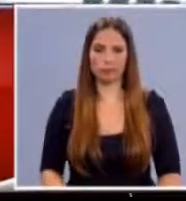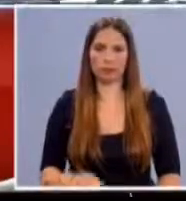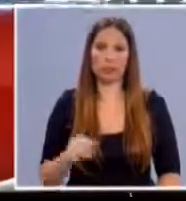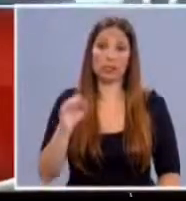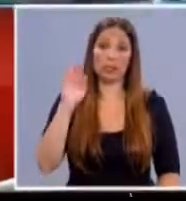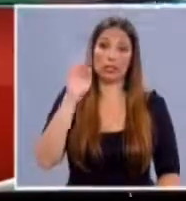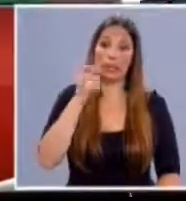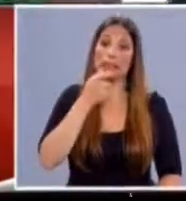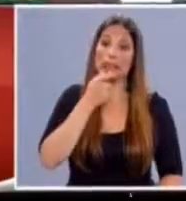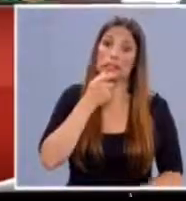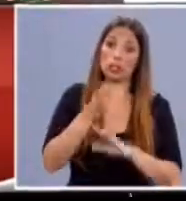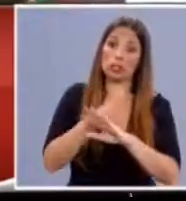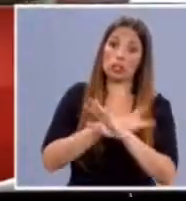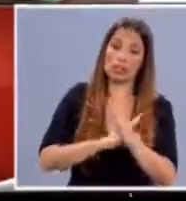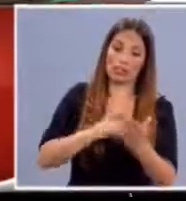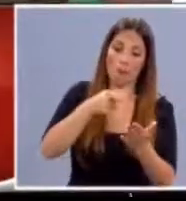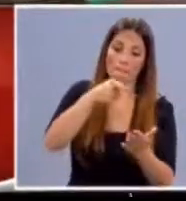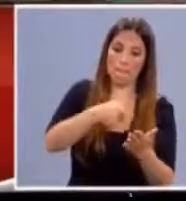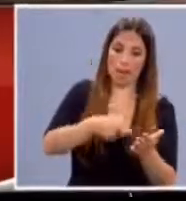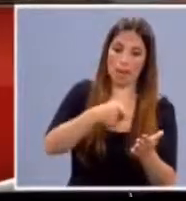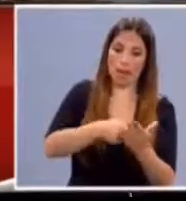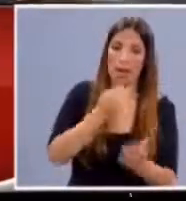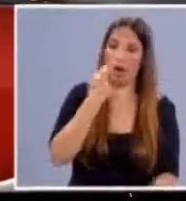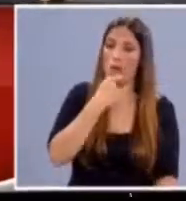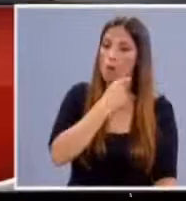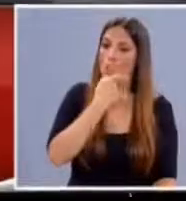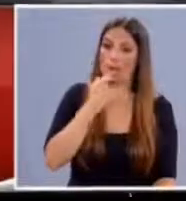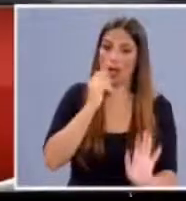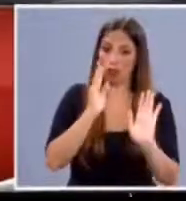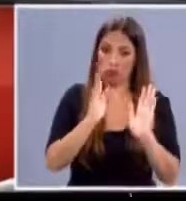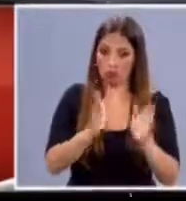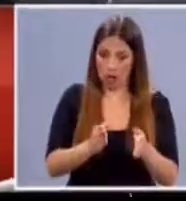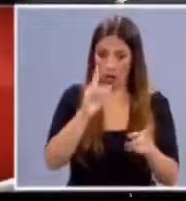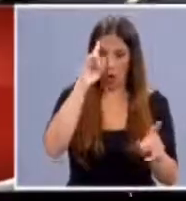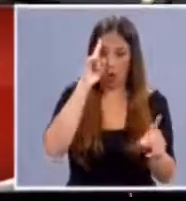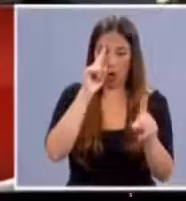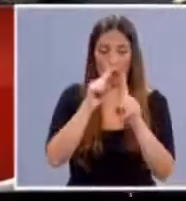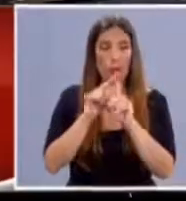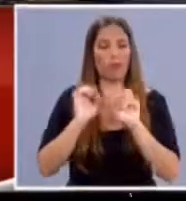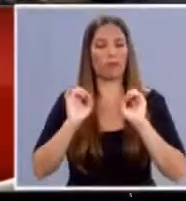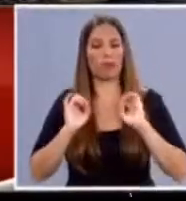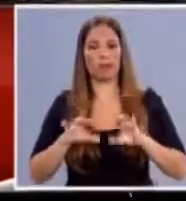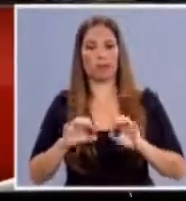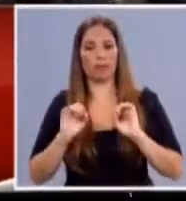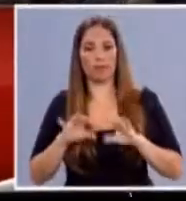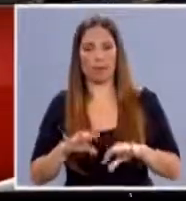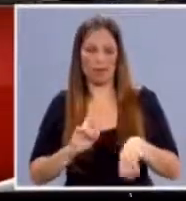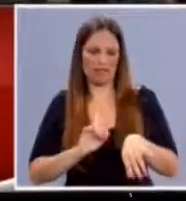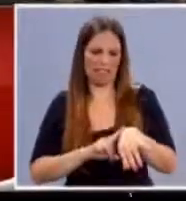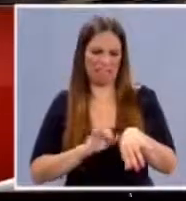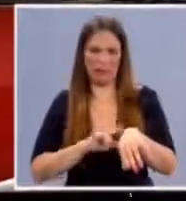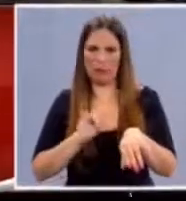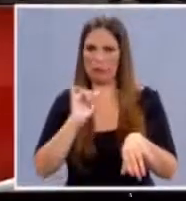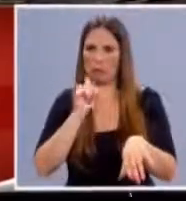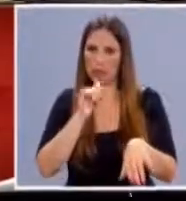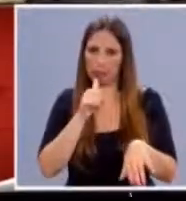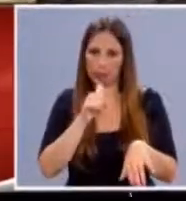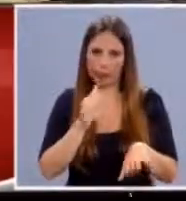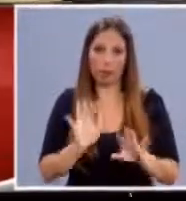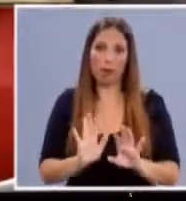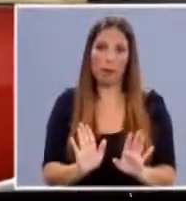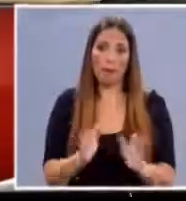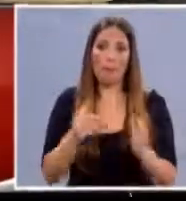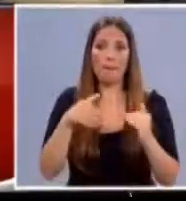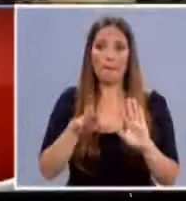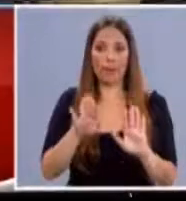paga, porque para evitar que efetivamente estejam perdas de tempo, mas também, caso o